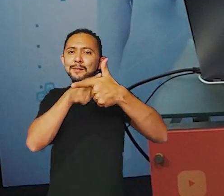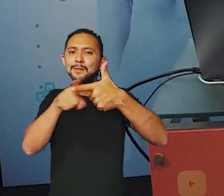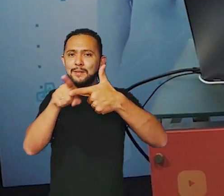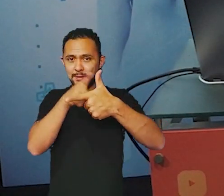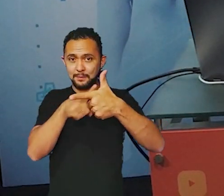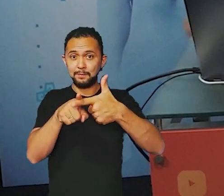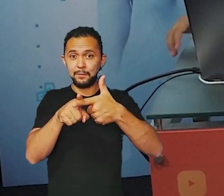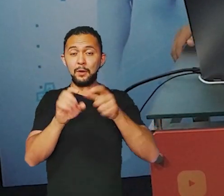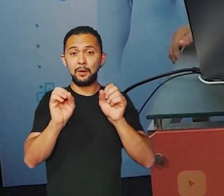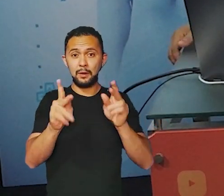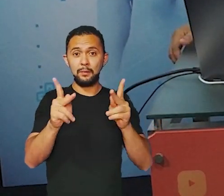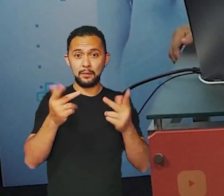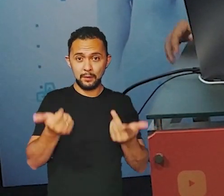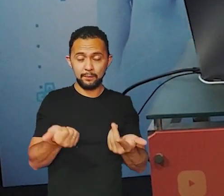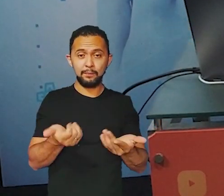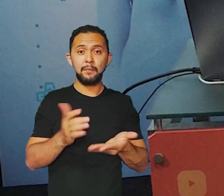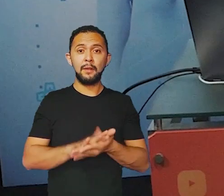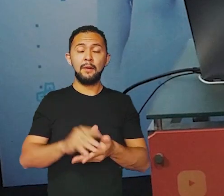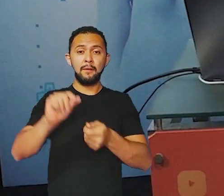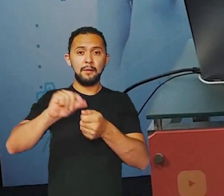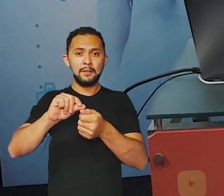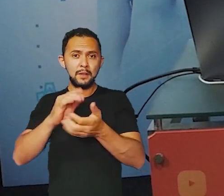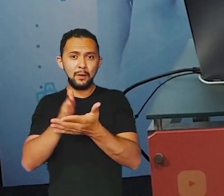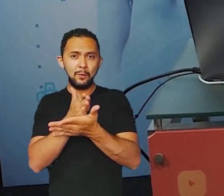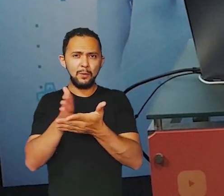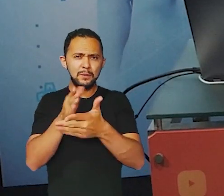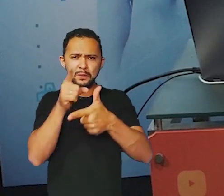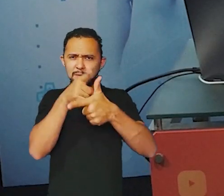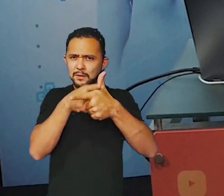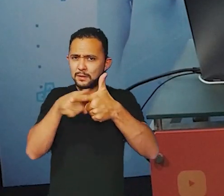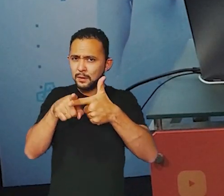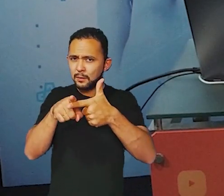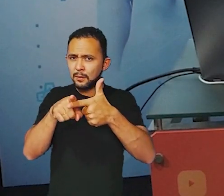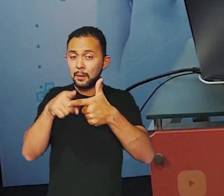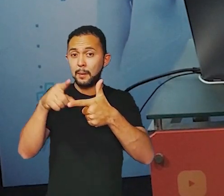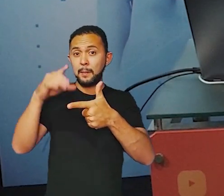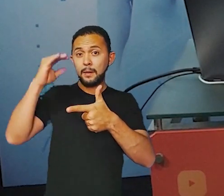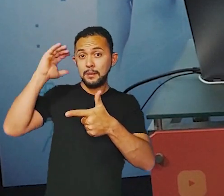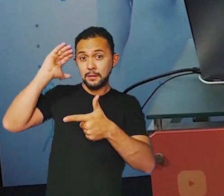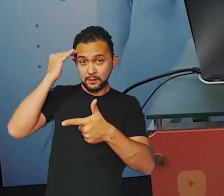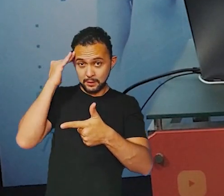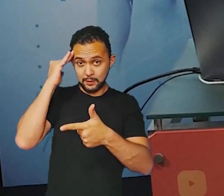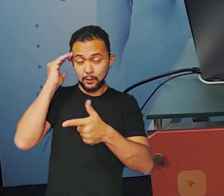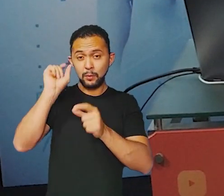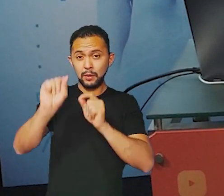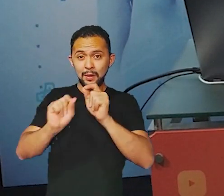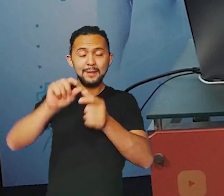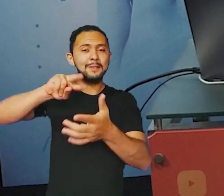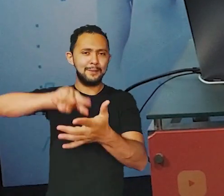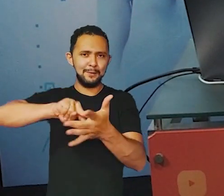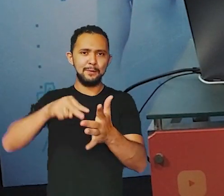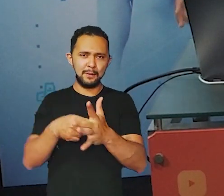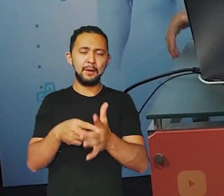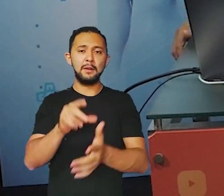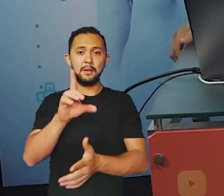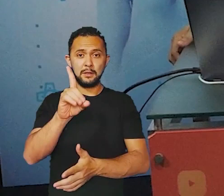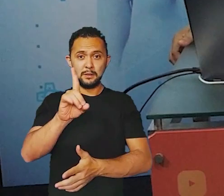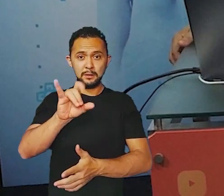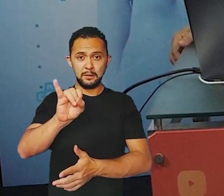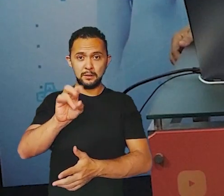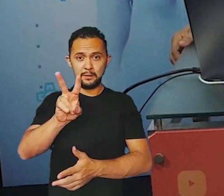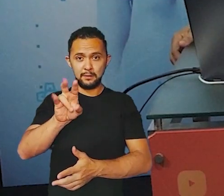Show de bola? Então, nós vamos fazer algumas divisões aqui para a gente entender o que são os divisores, o que nós vamos chamar